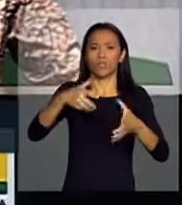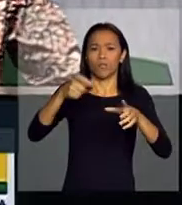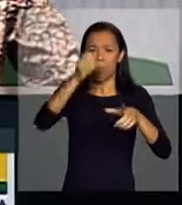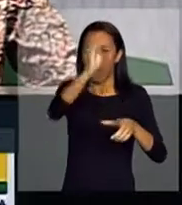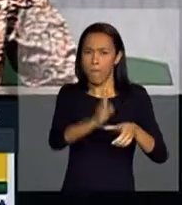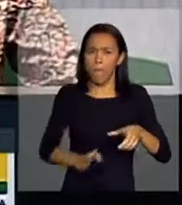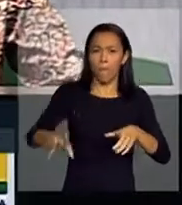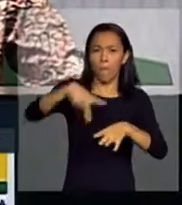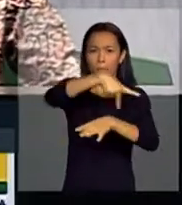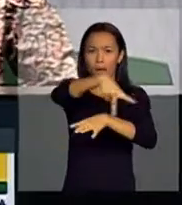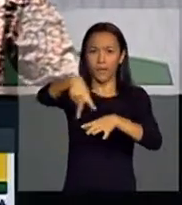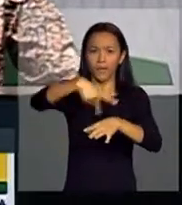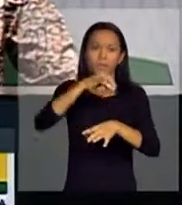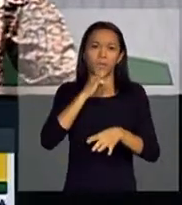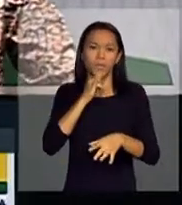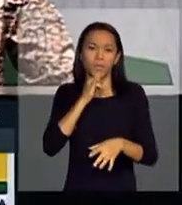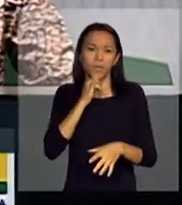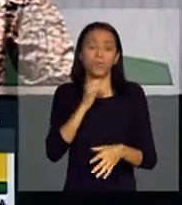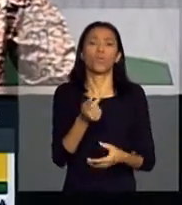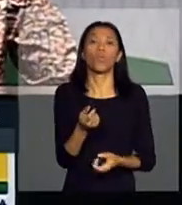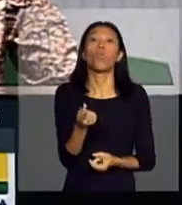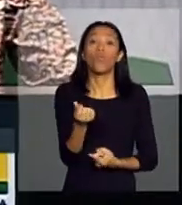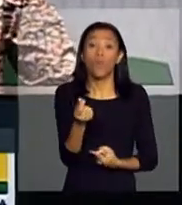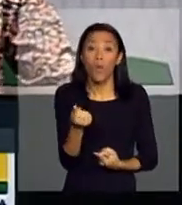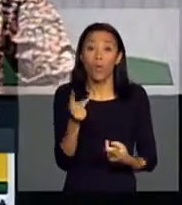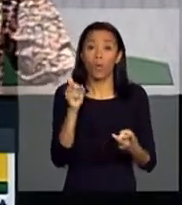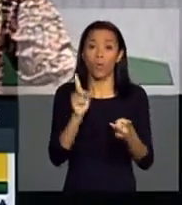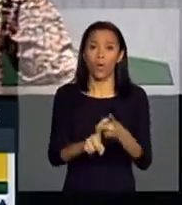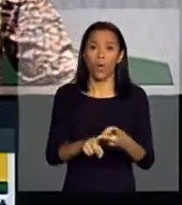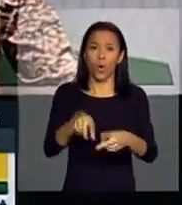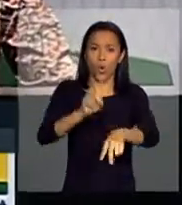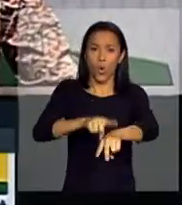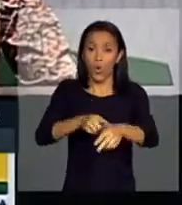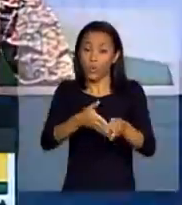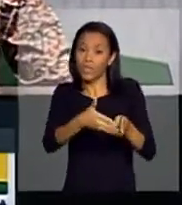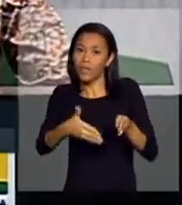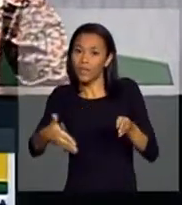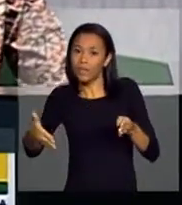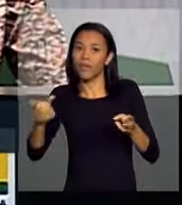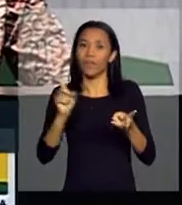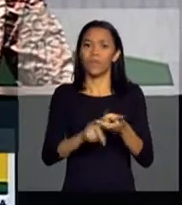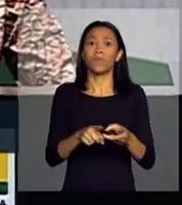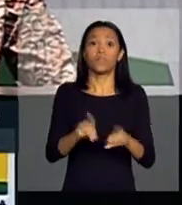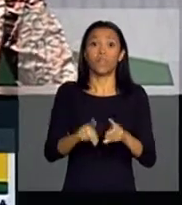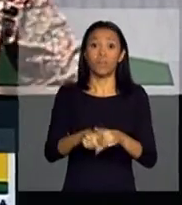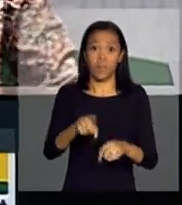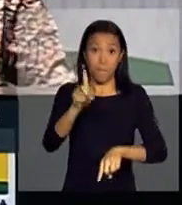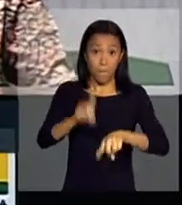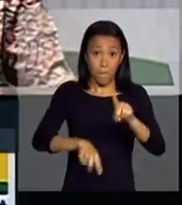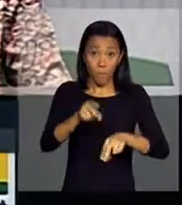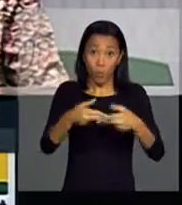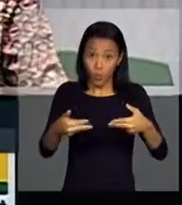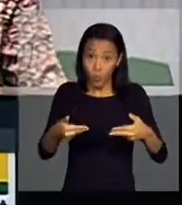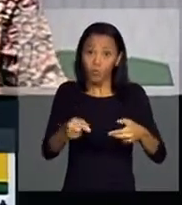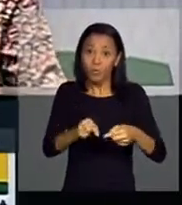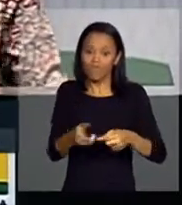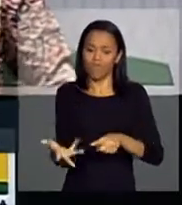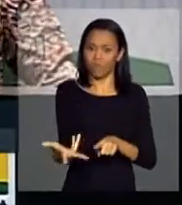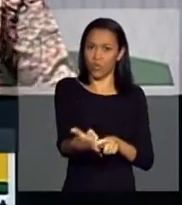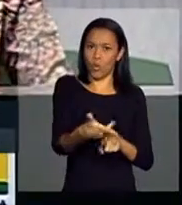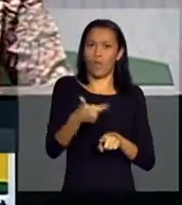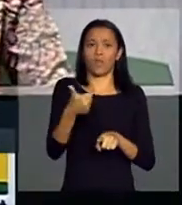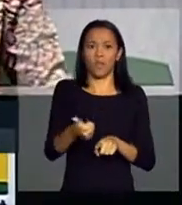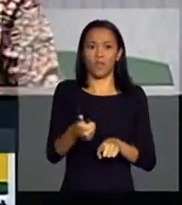nós vamos competir em preso preso prazo e qualidade similares Mas vamos transformar